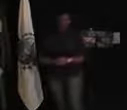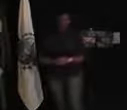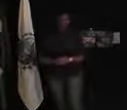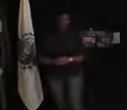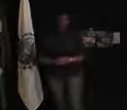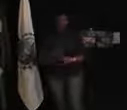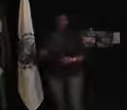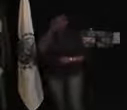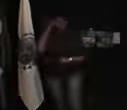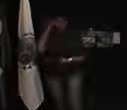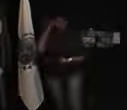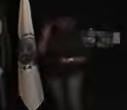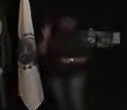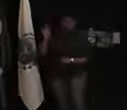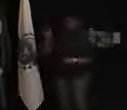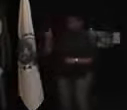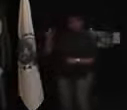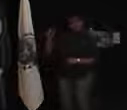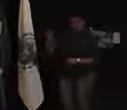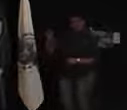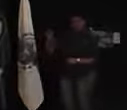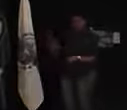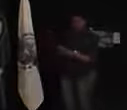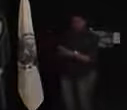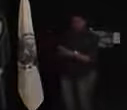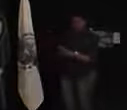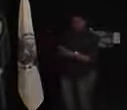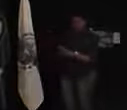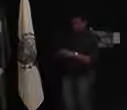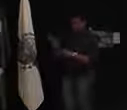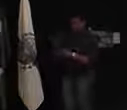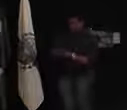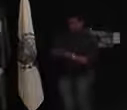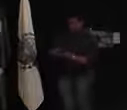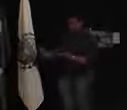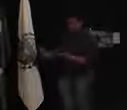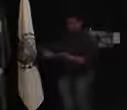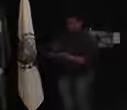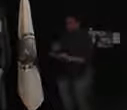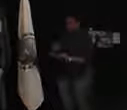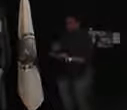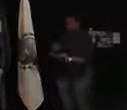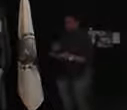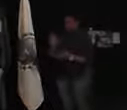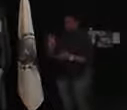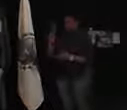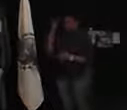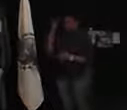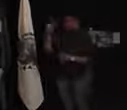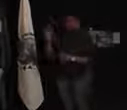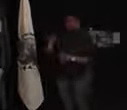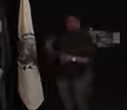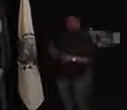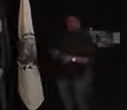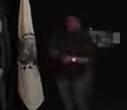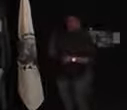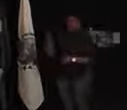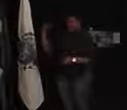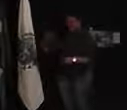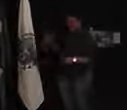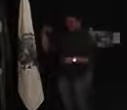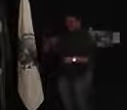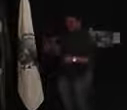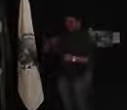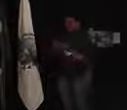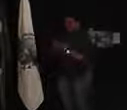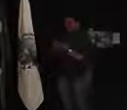pintura, no desenho, mas não são boas em matemática, em ciências exatas. Bem, eu poderia ilustrar, fazer